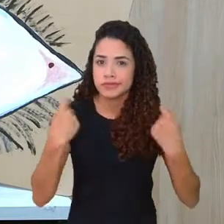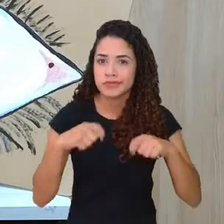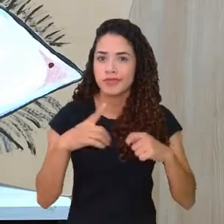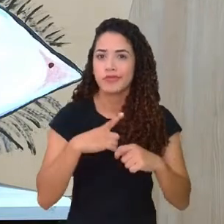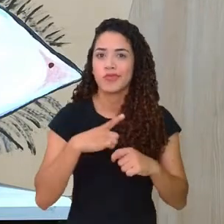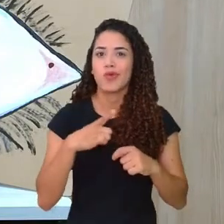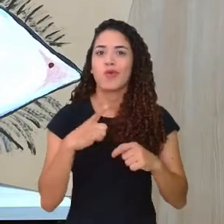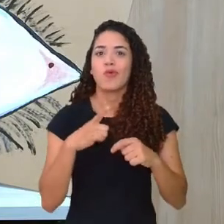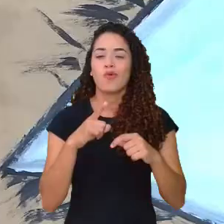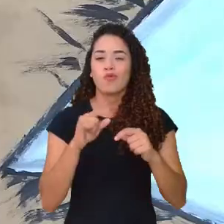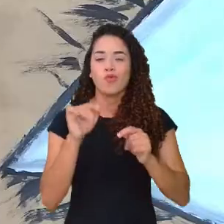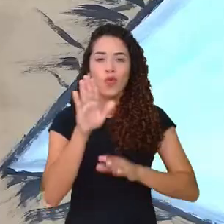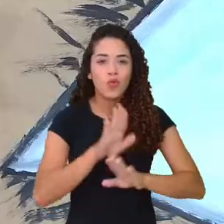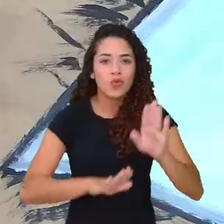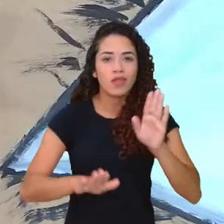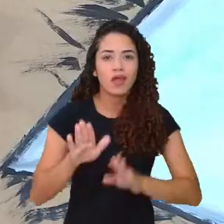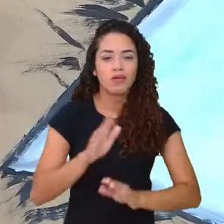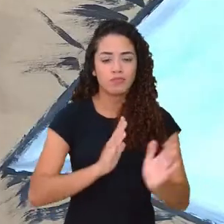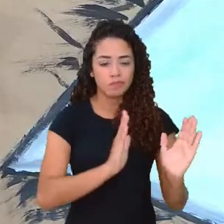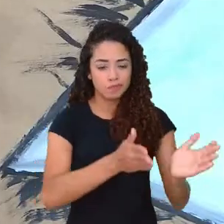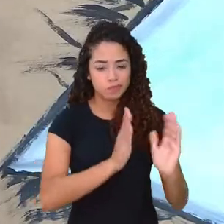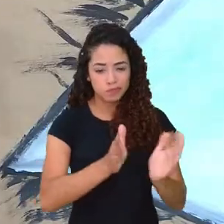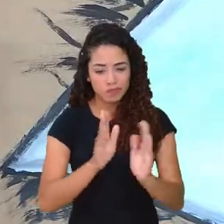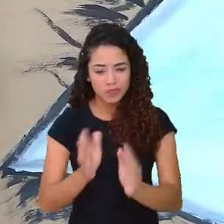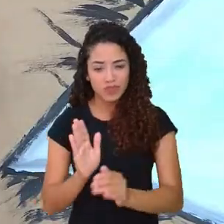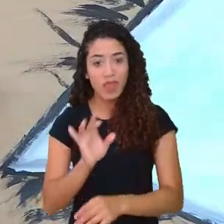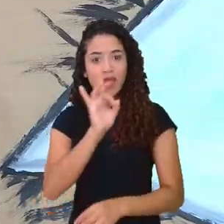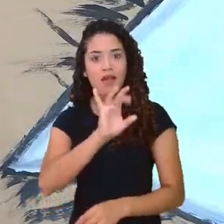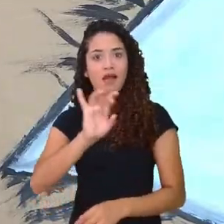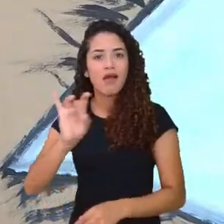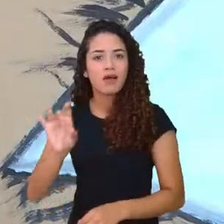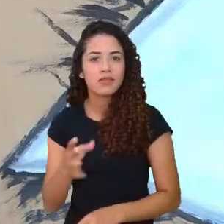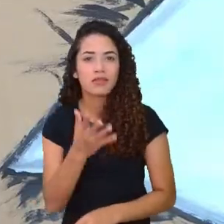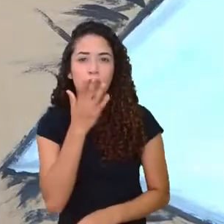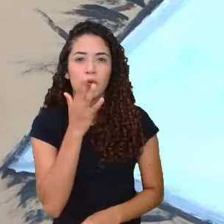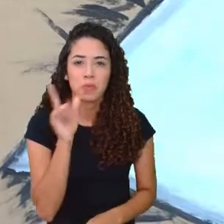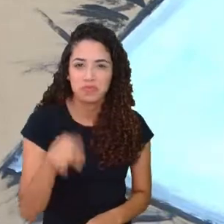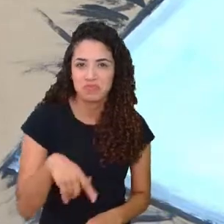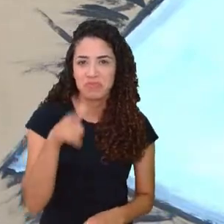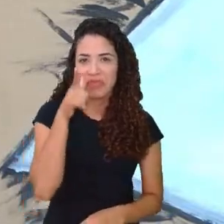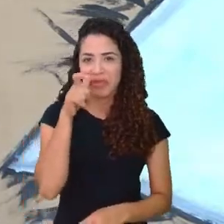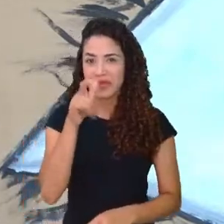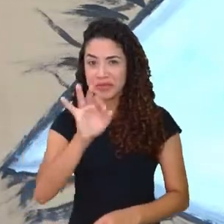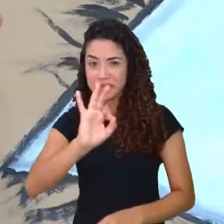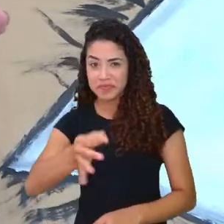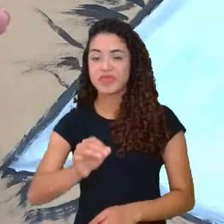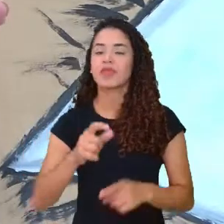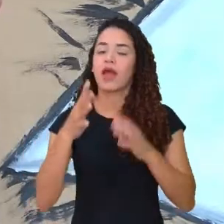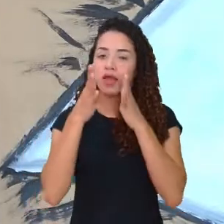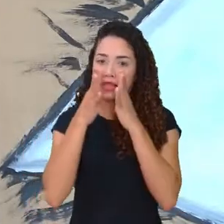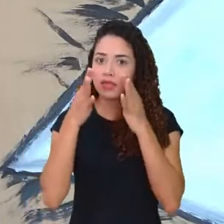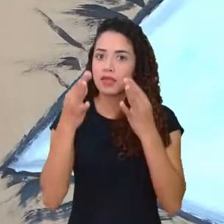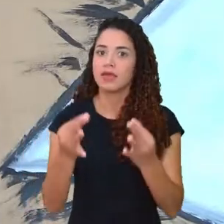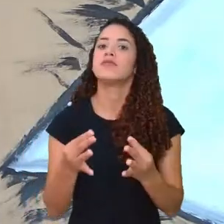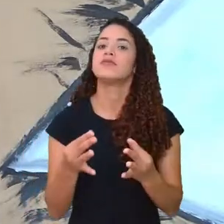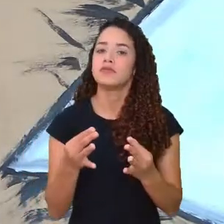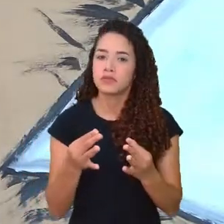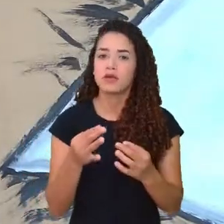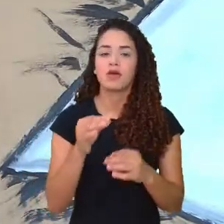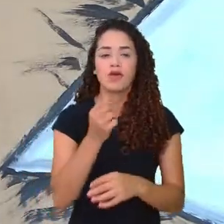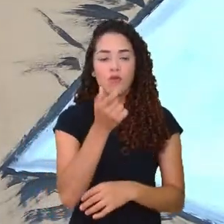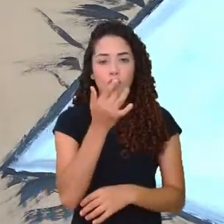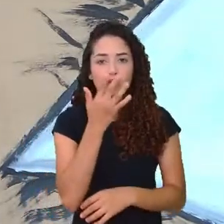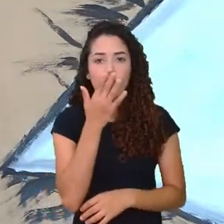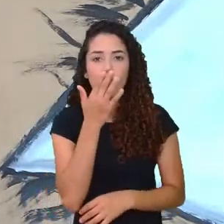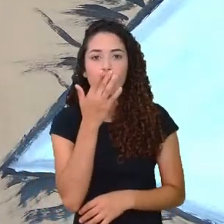na sequência das cores. Vejam aí que interessante, né? Então, prestem atenção em relação às cores,